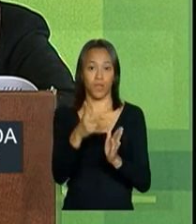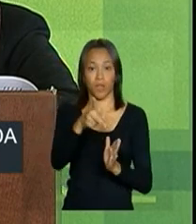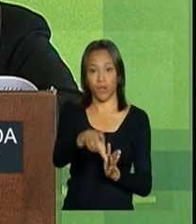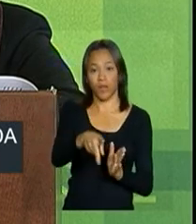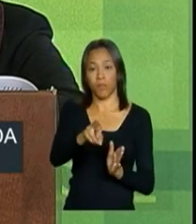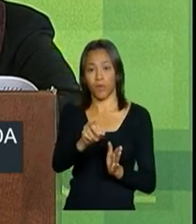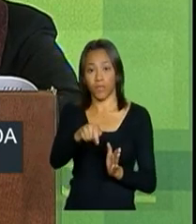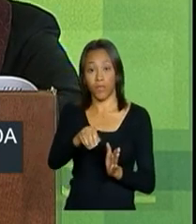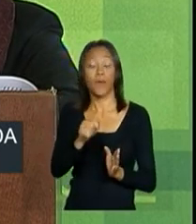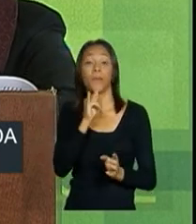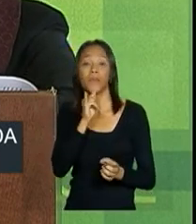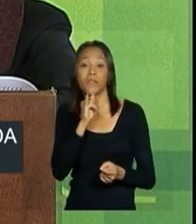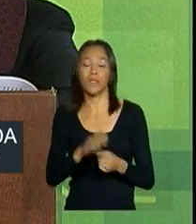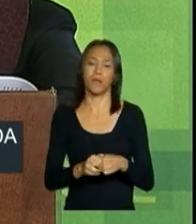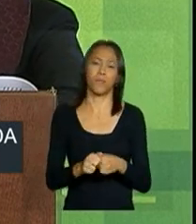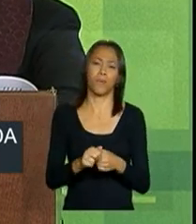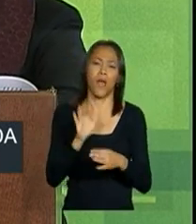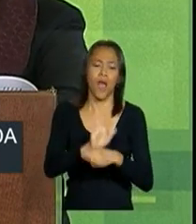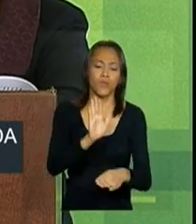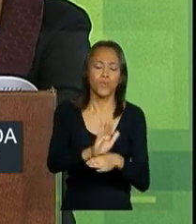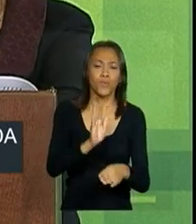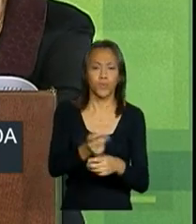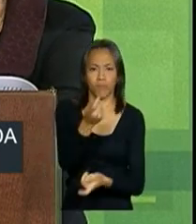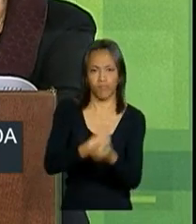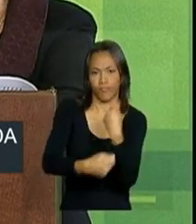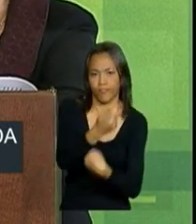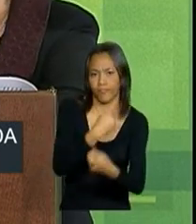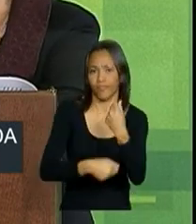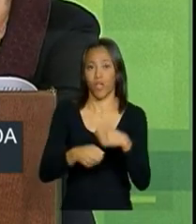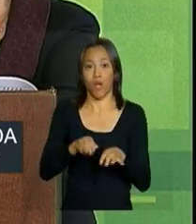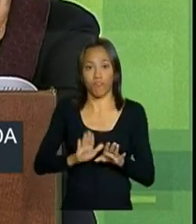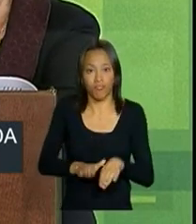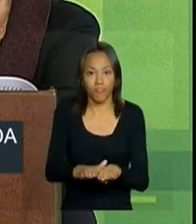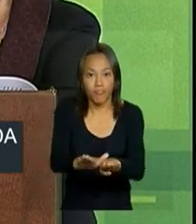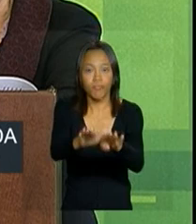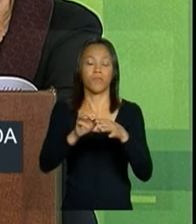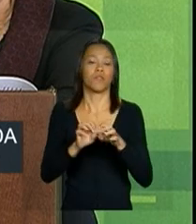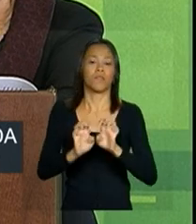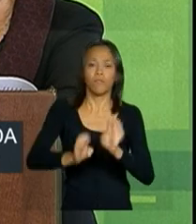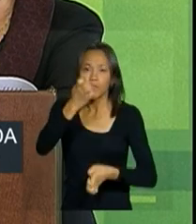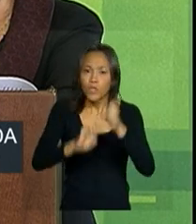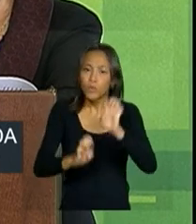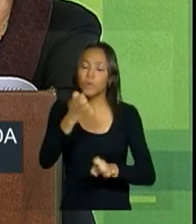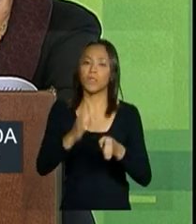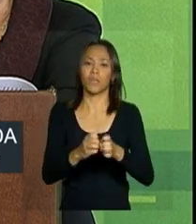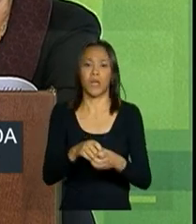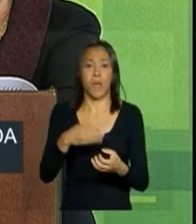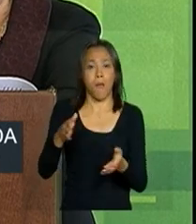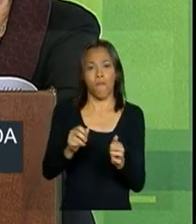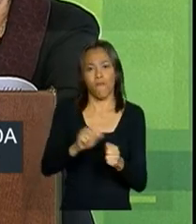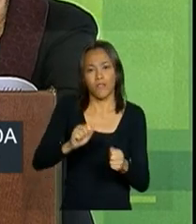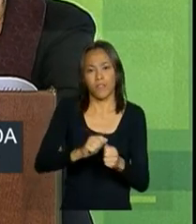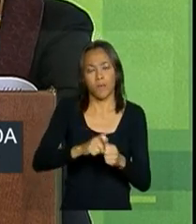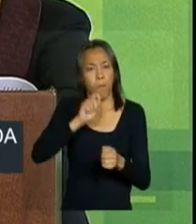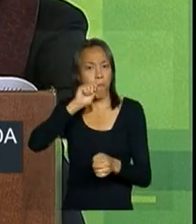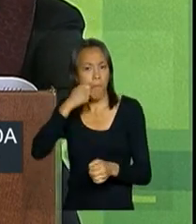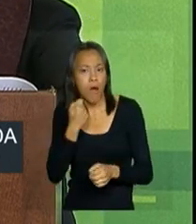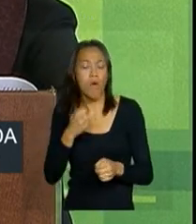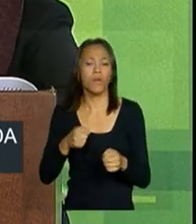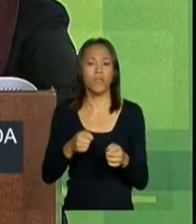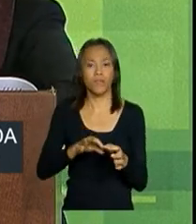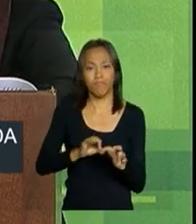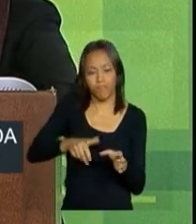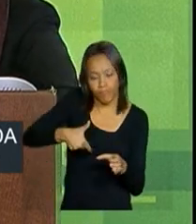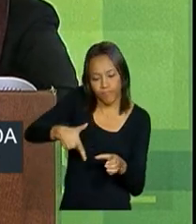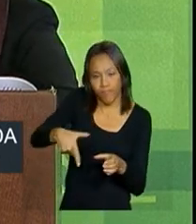tais como auxiliares administrativos costureiras industriais cadeiras e confeiteiras